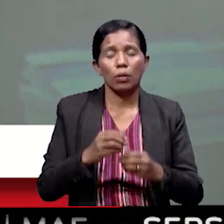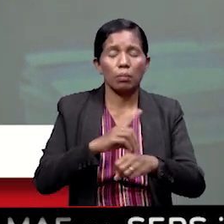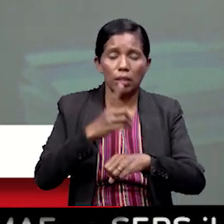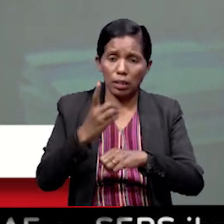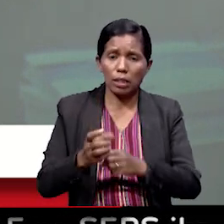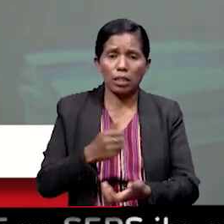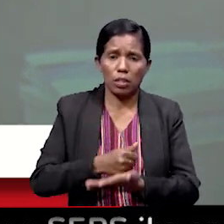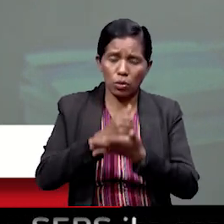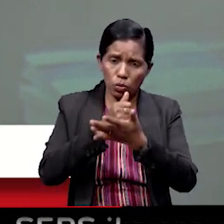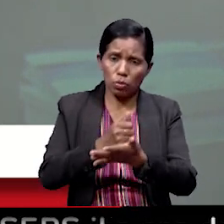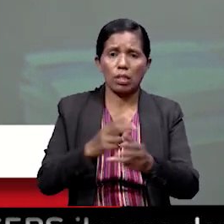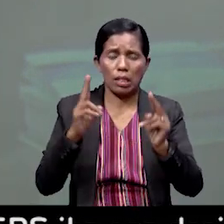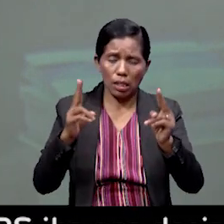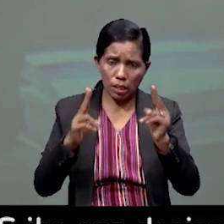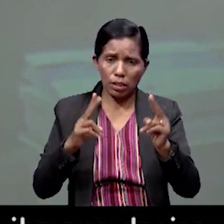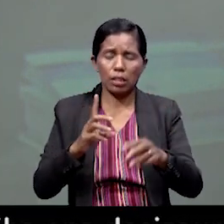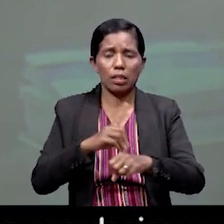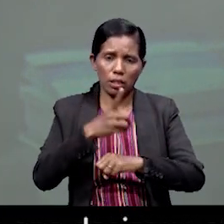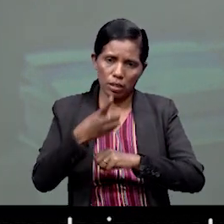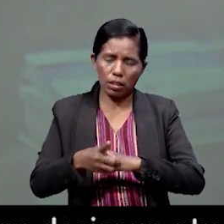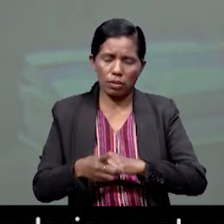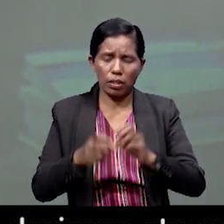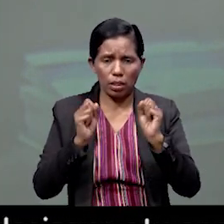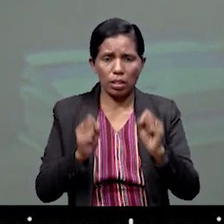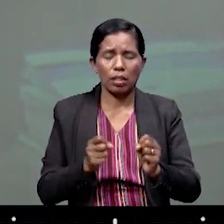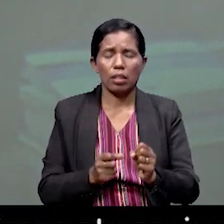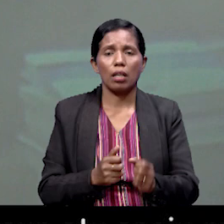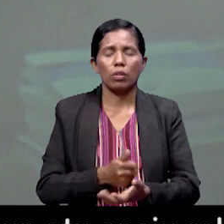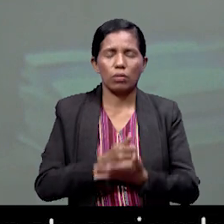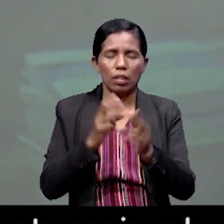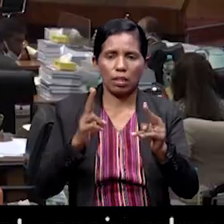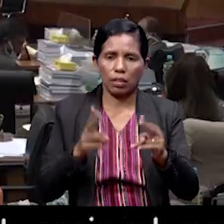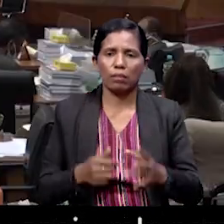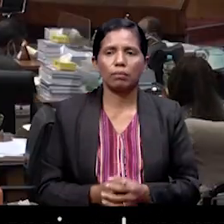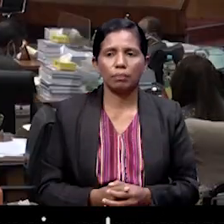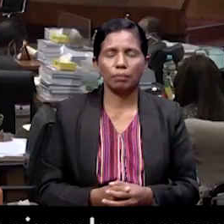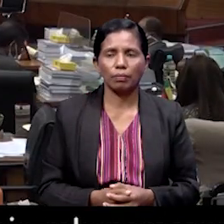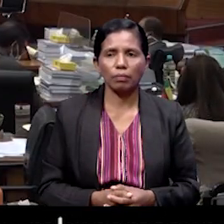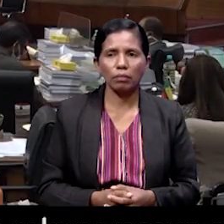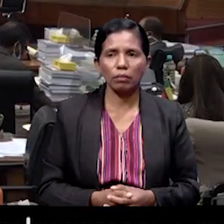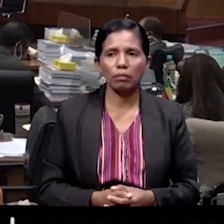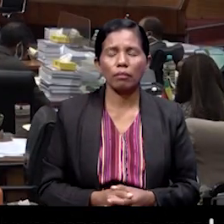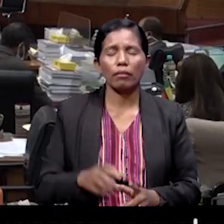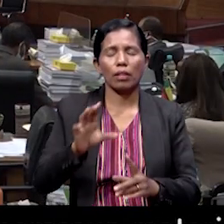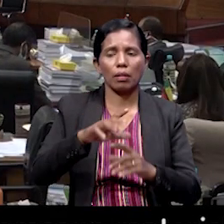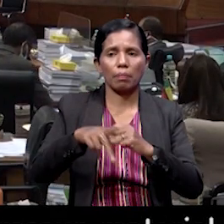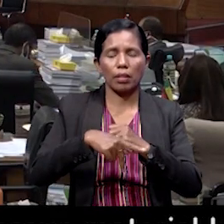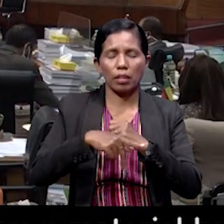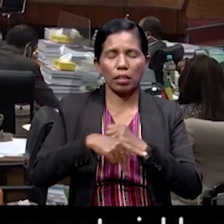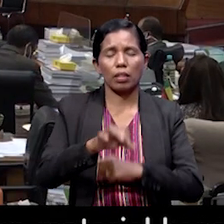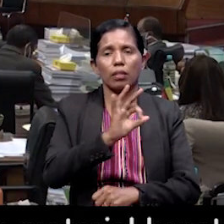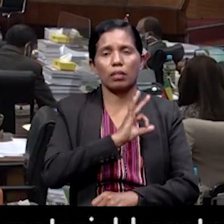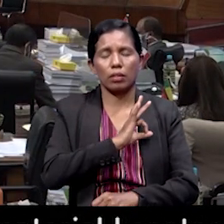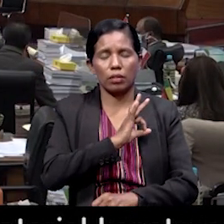resolver desastre nian criterio rigoroso e deve vai bem ne la bel aplica. Nune mos chefe bancada conto